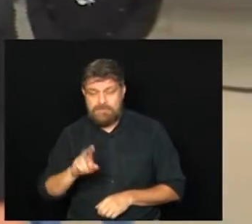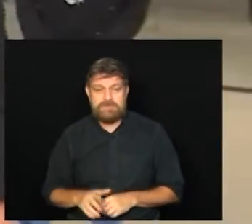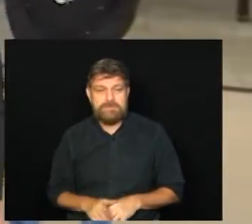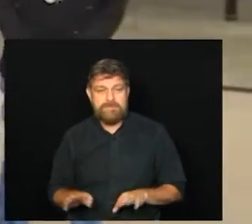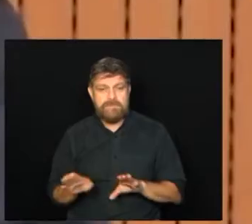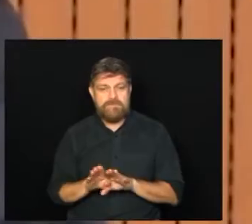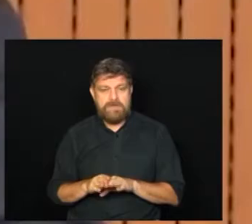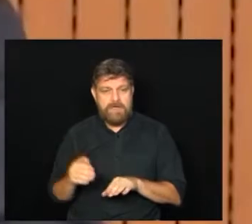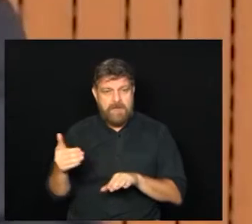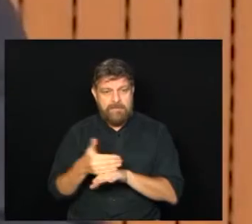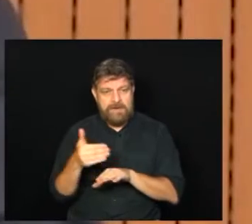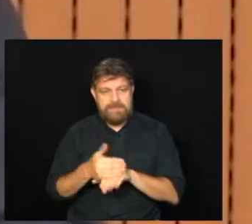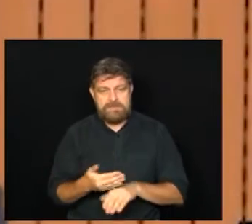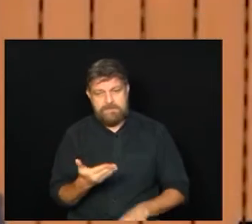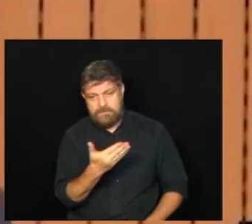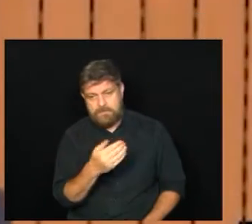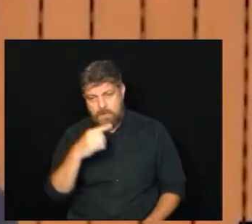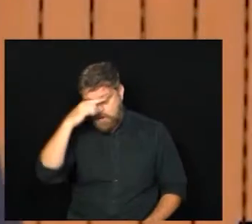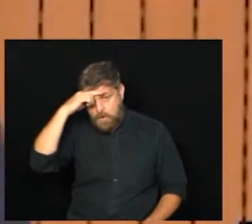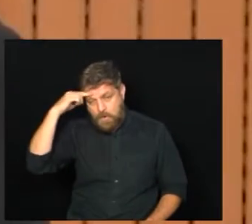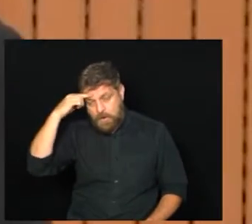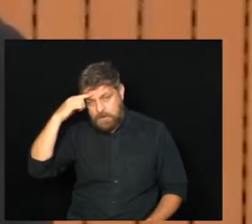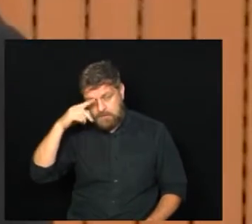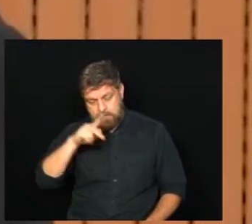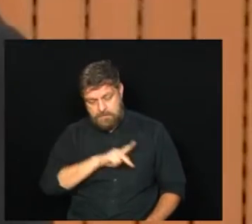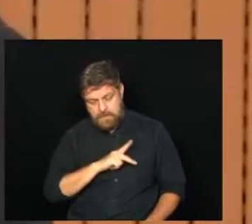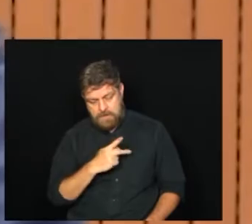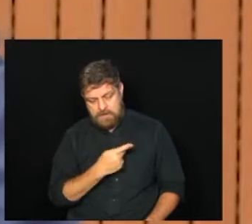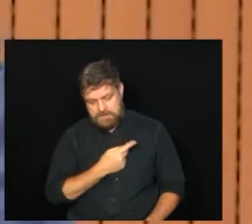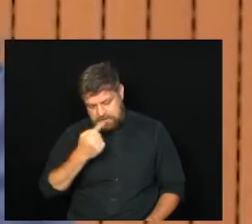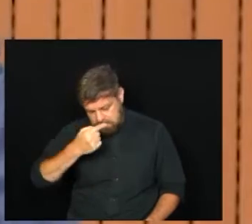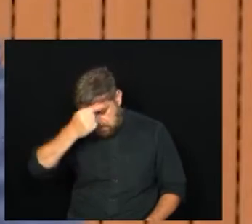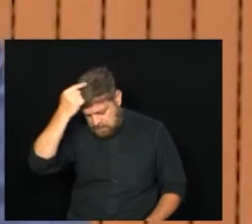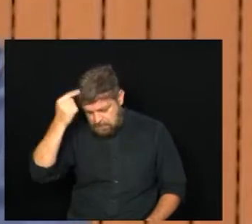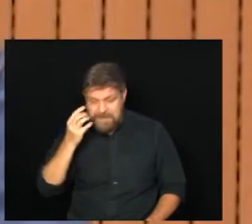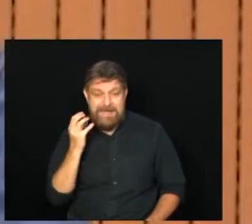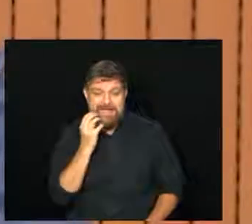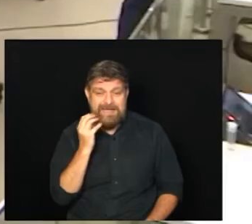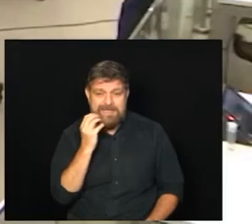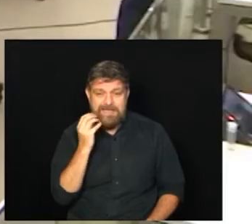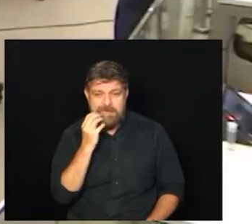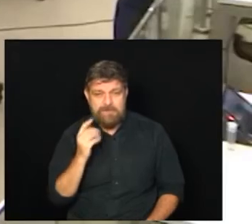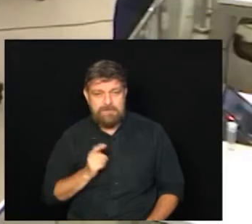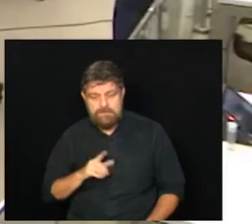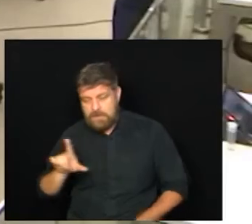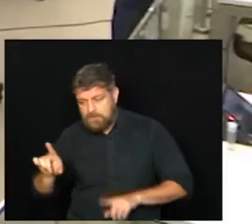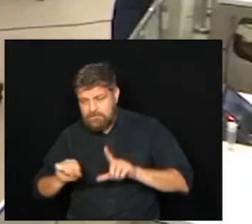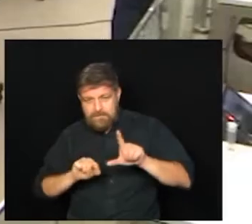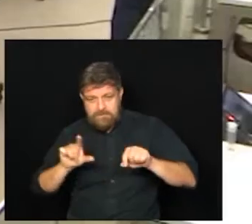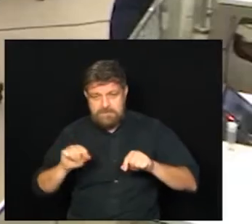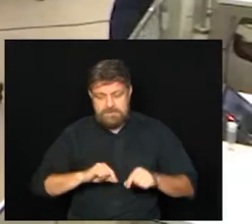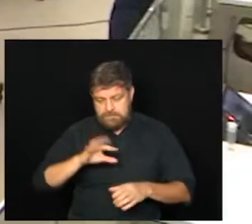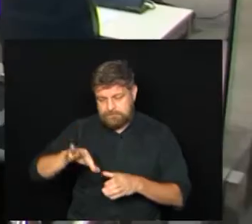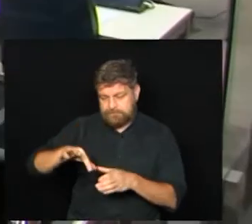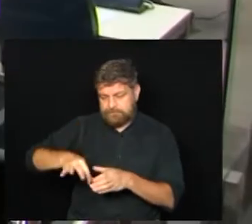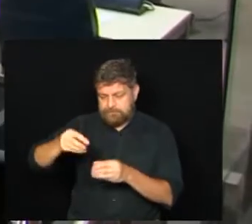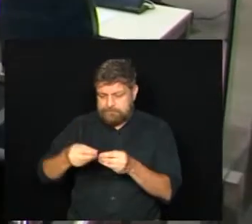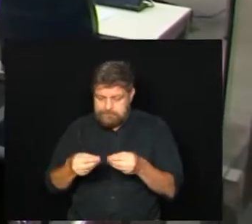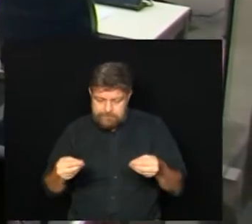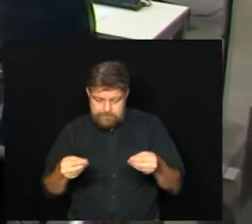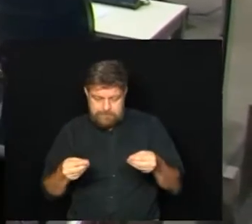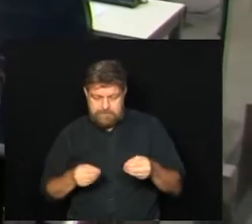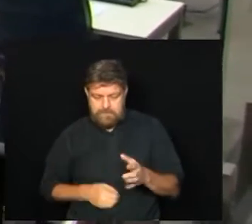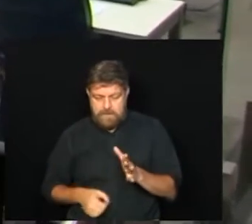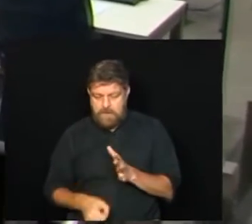nova comissão os vereadores Otto Alejandro, Paulo Haddad, Paulo Gaspar e Igor Diego, escolhidos por meio de sorteio na 8ª